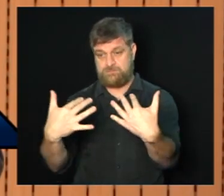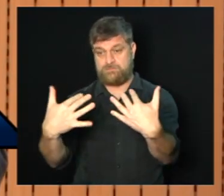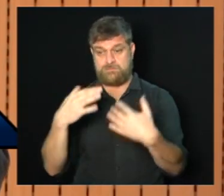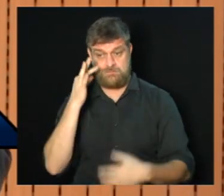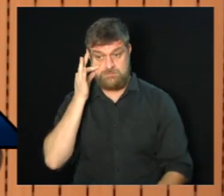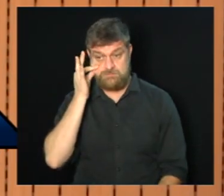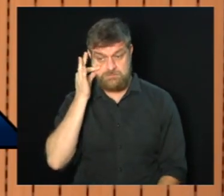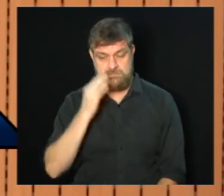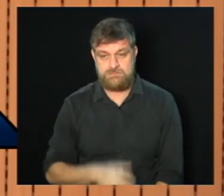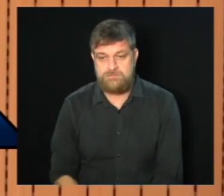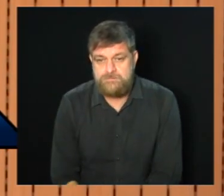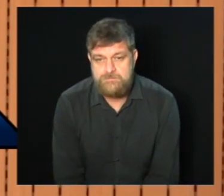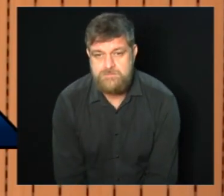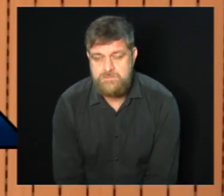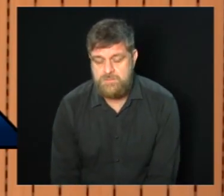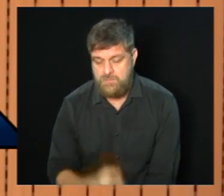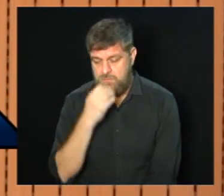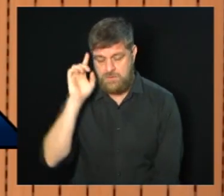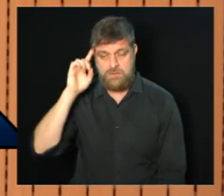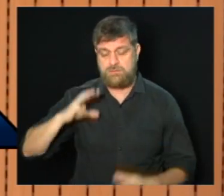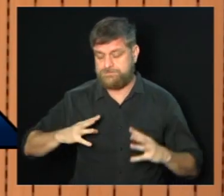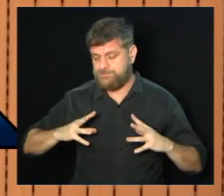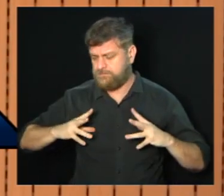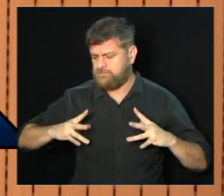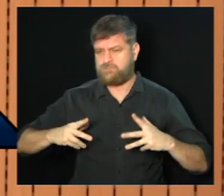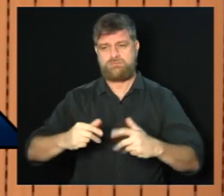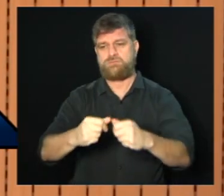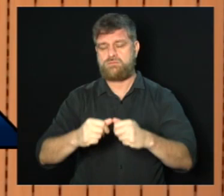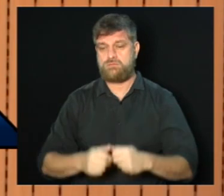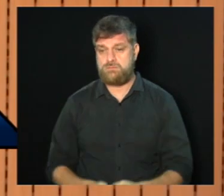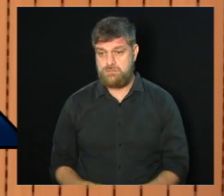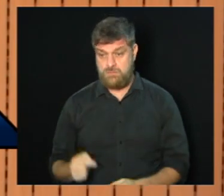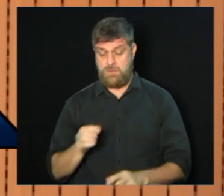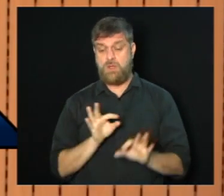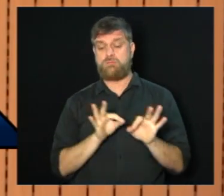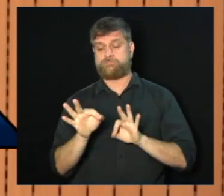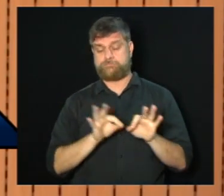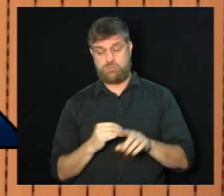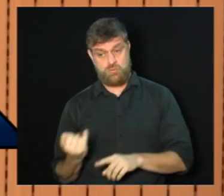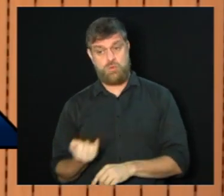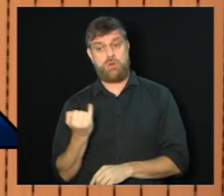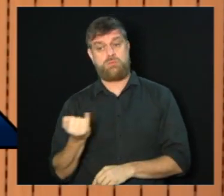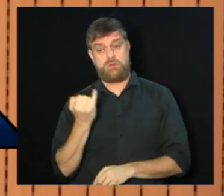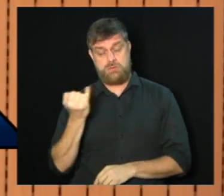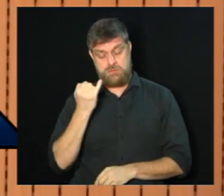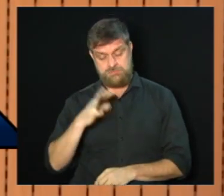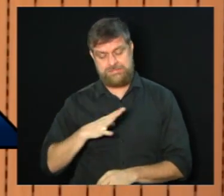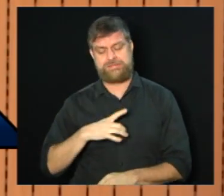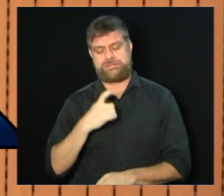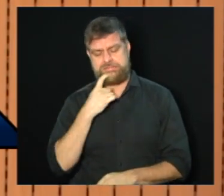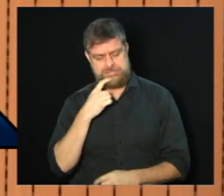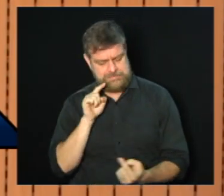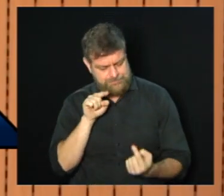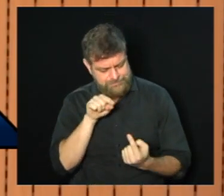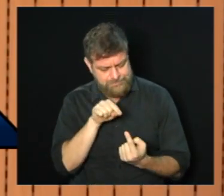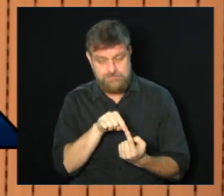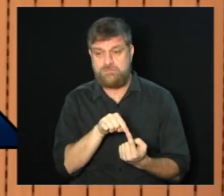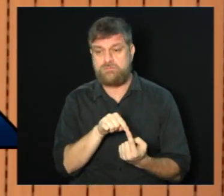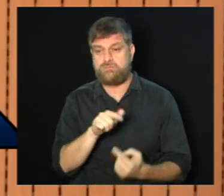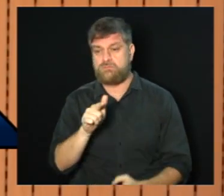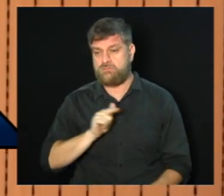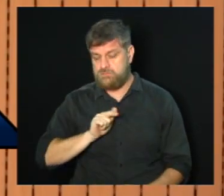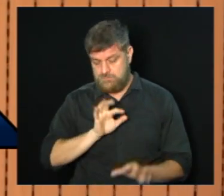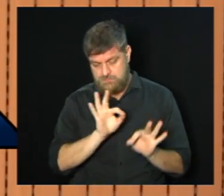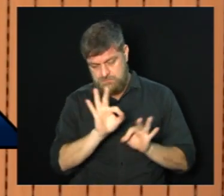presente. Bom dia a todos. Senhores, esse é um projeto de extrema importância para a cidade de Campinas. É um projeto